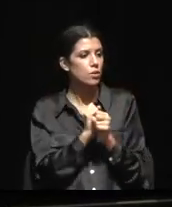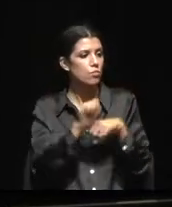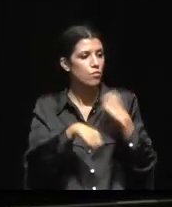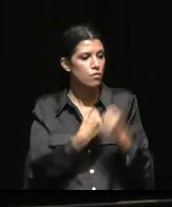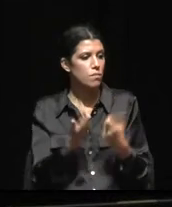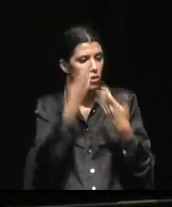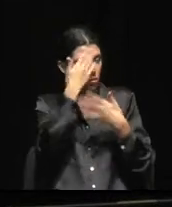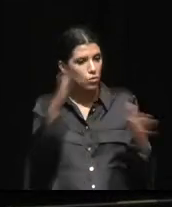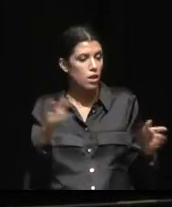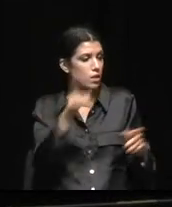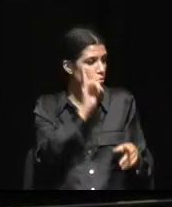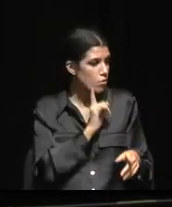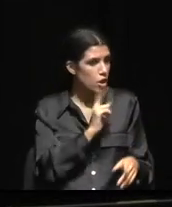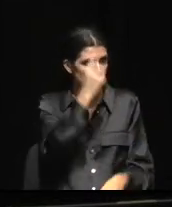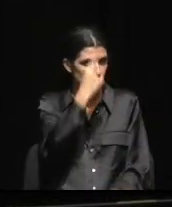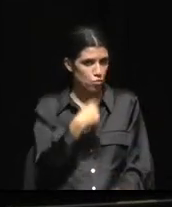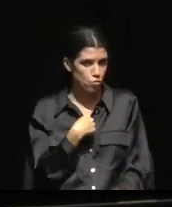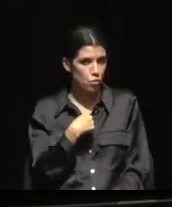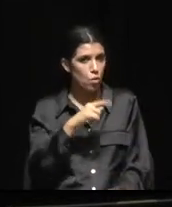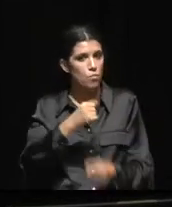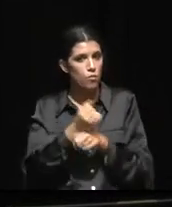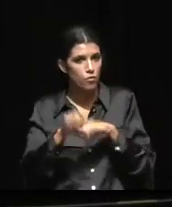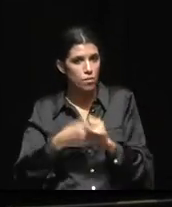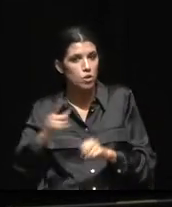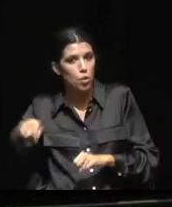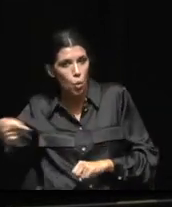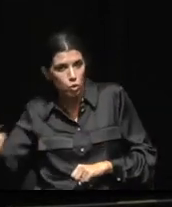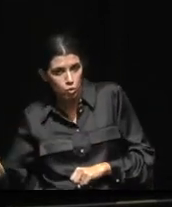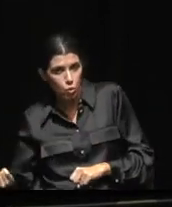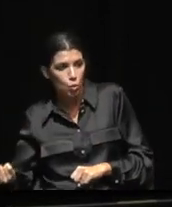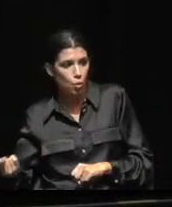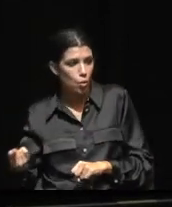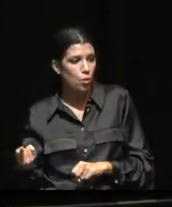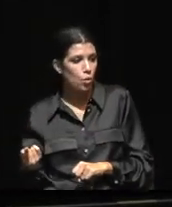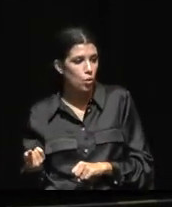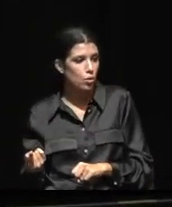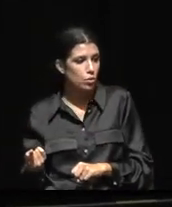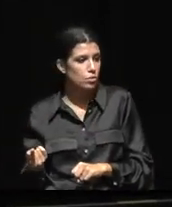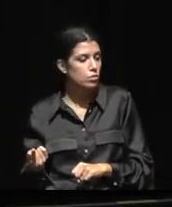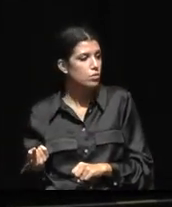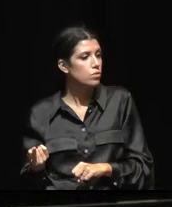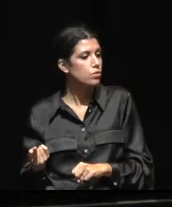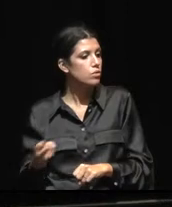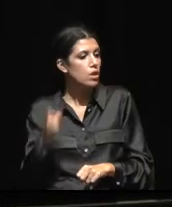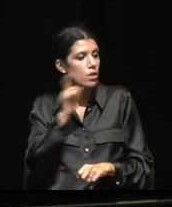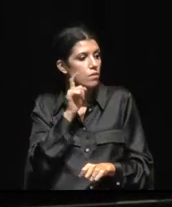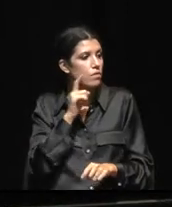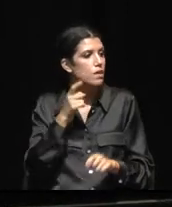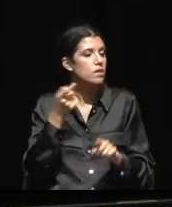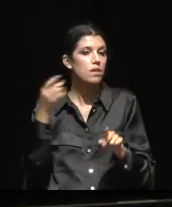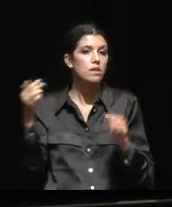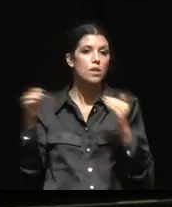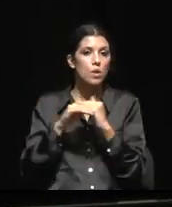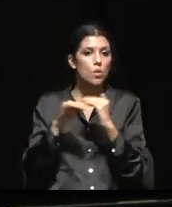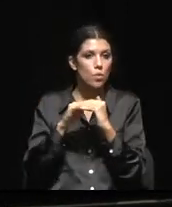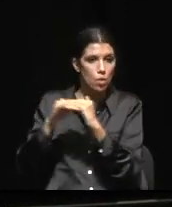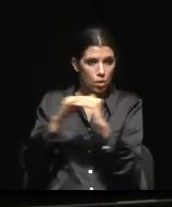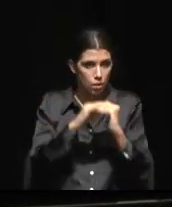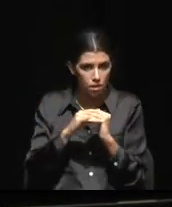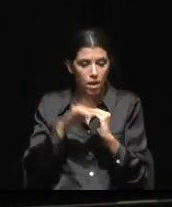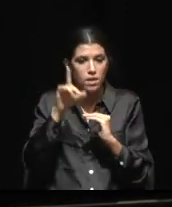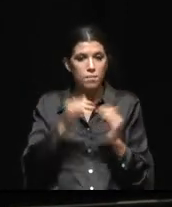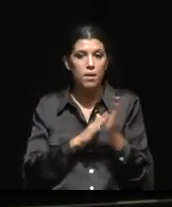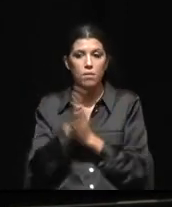mulheres quando sabemos que existem muitos outros movimentos cívicos que também se manifestam em defesa da igualdade de direitos e de oportunidades e por isso